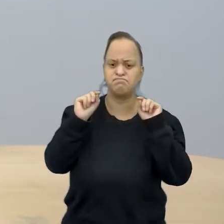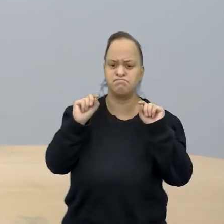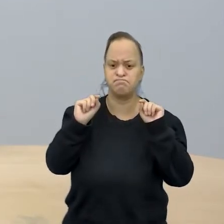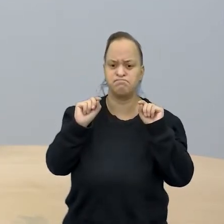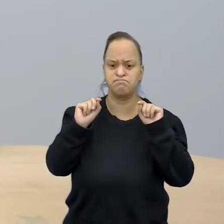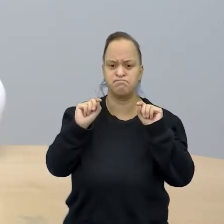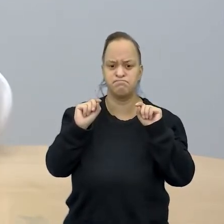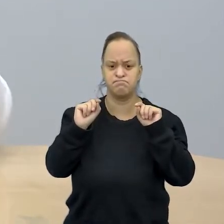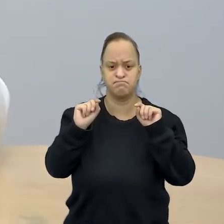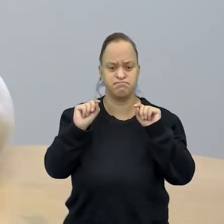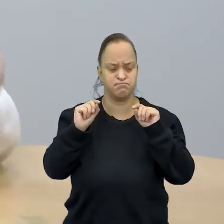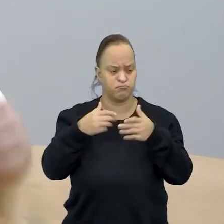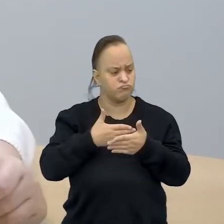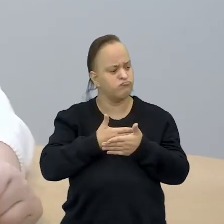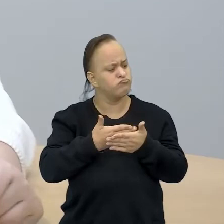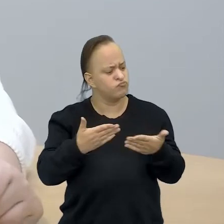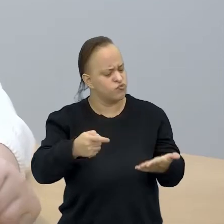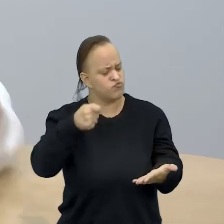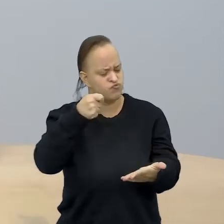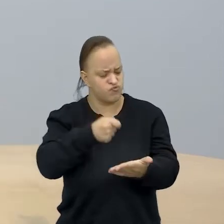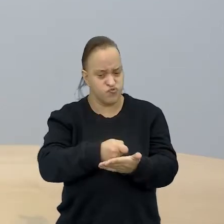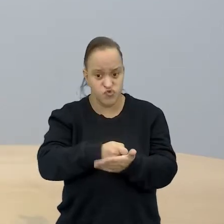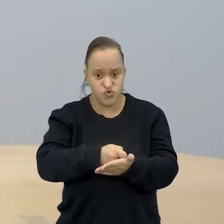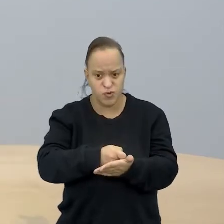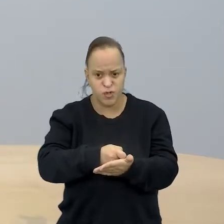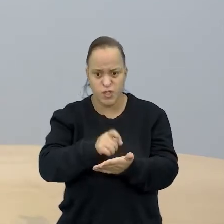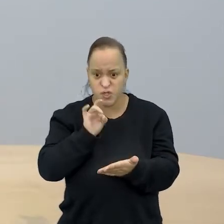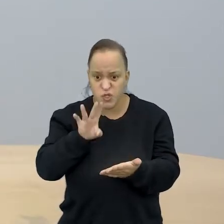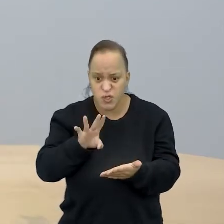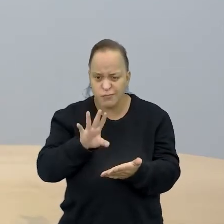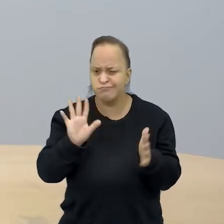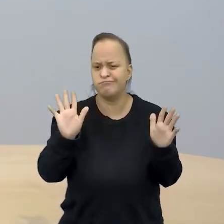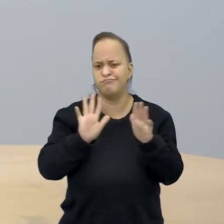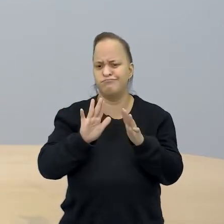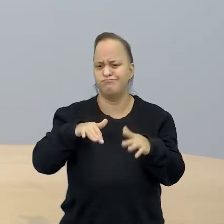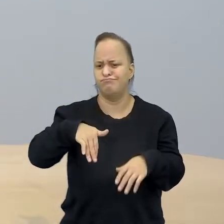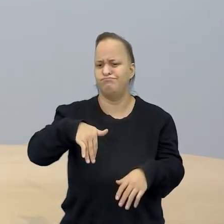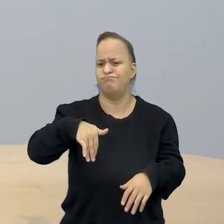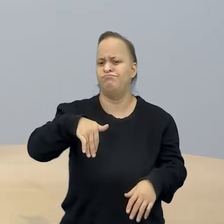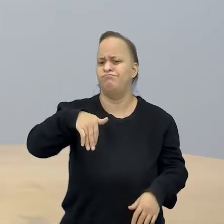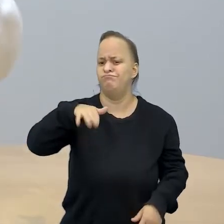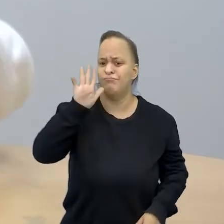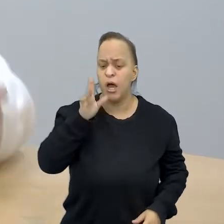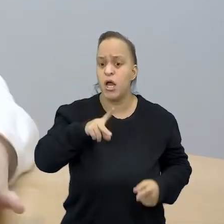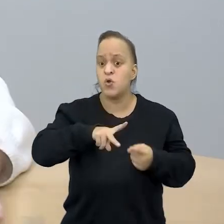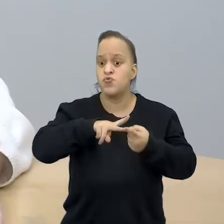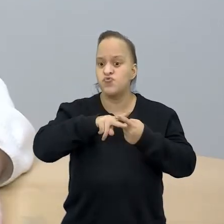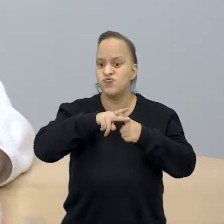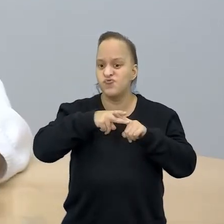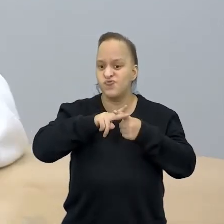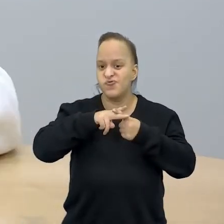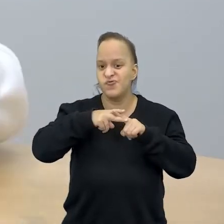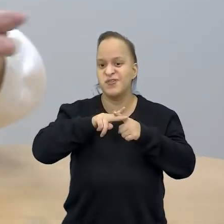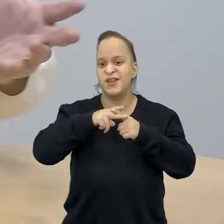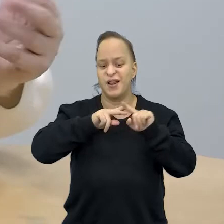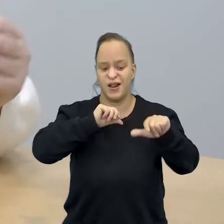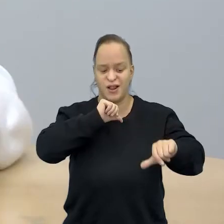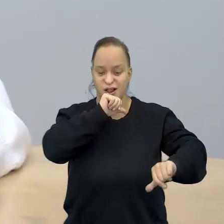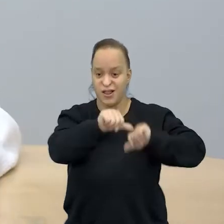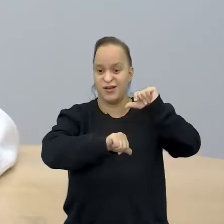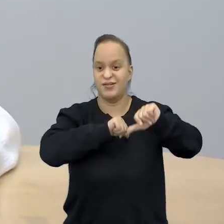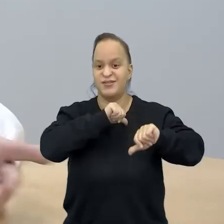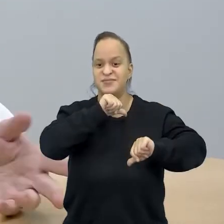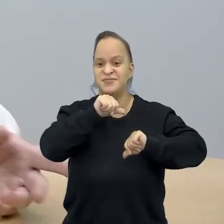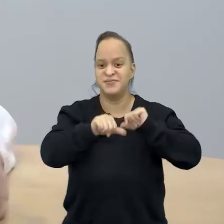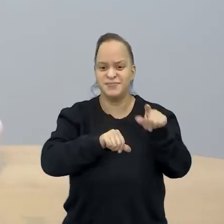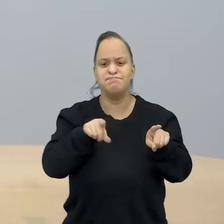aqui tentando mais do que punir esse indivíduo, estamos aqui tentando corrigi-lo, transformá-lo,